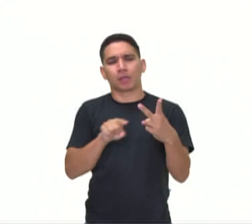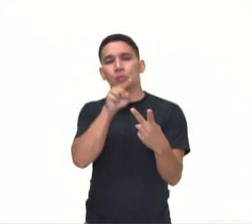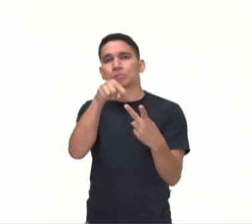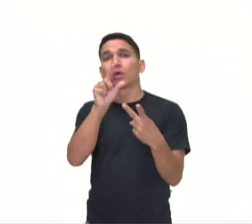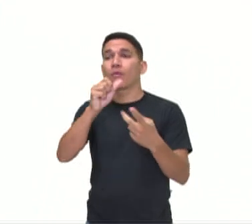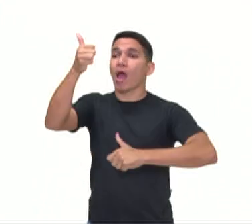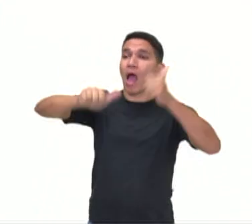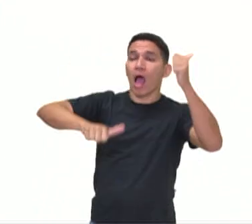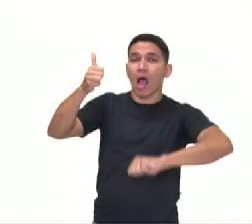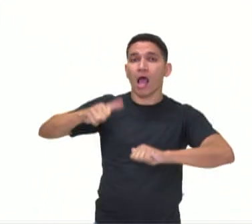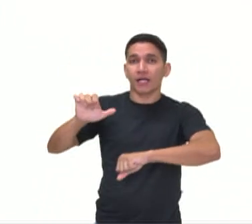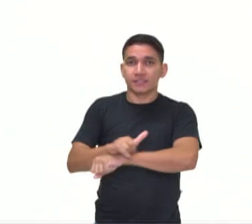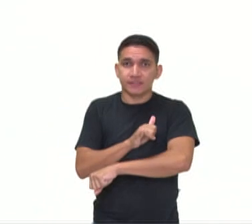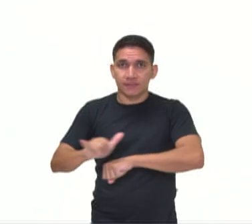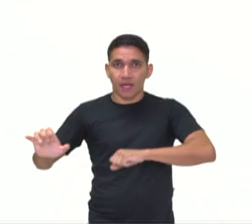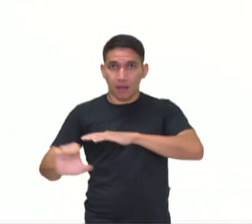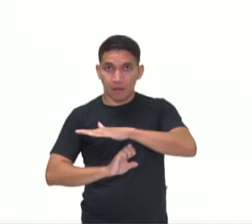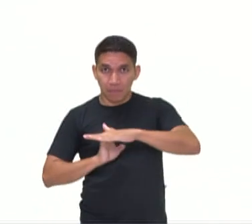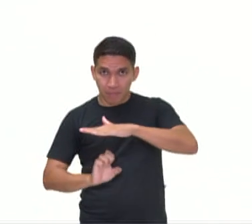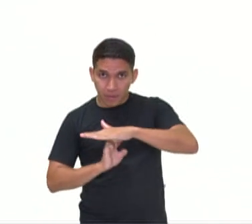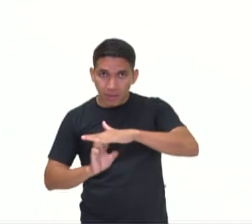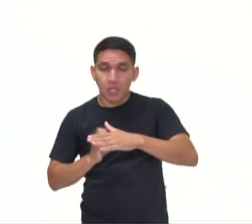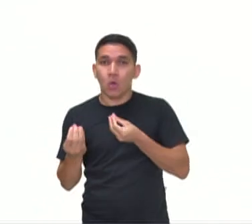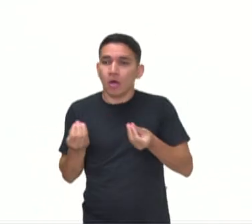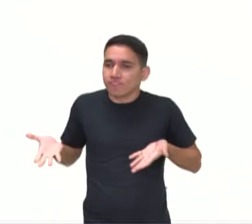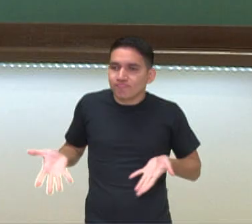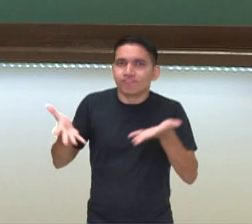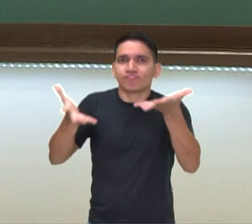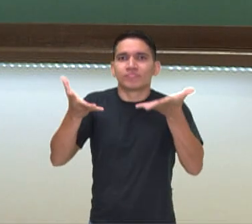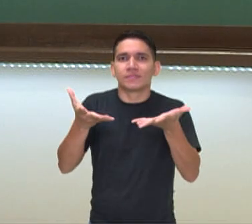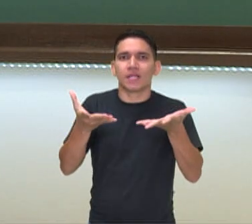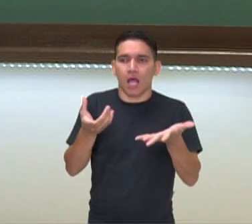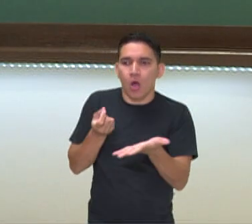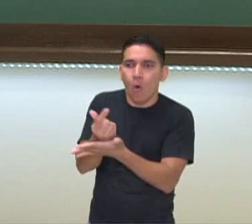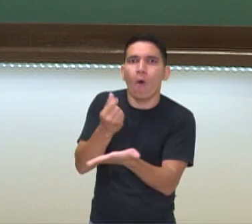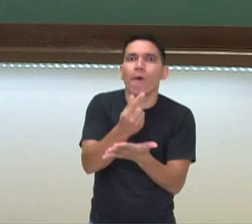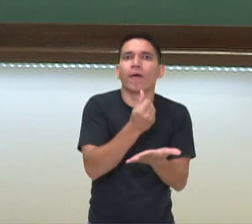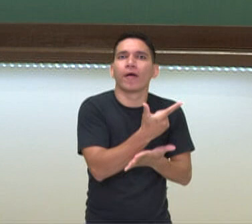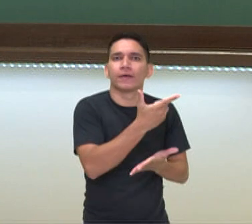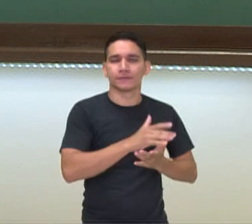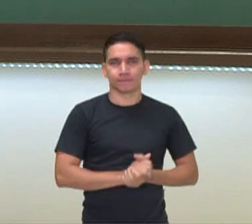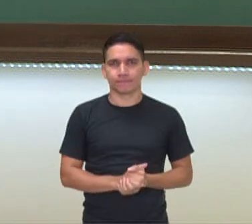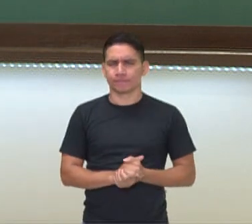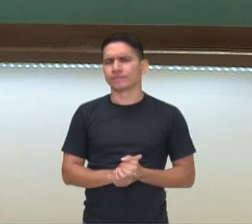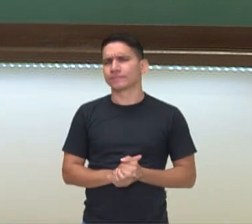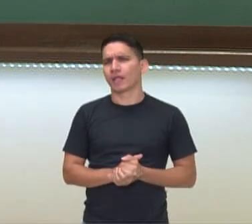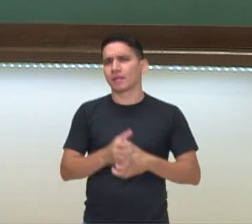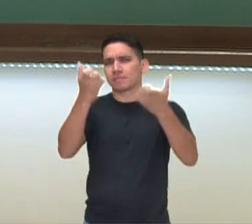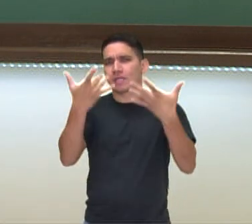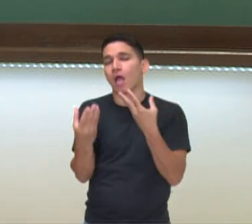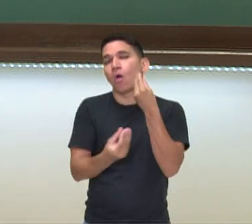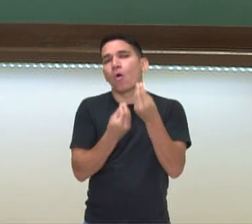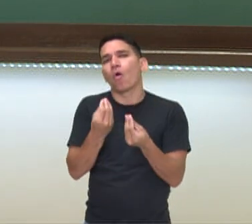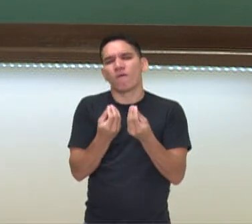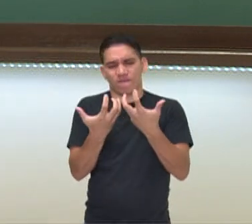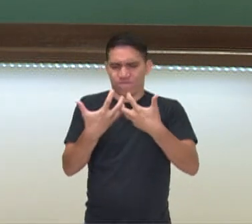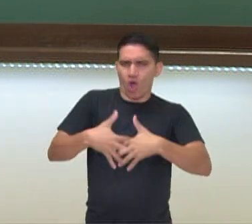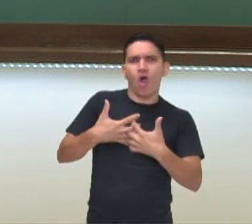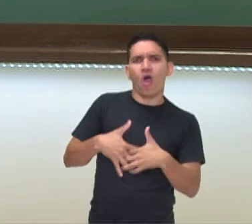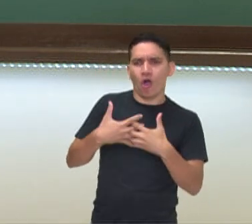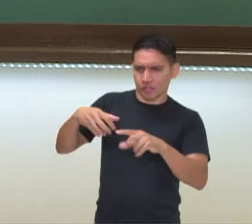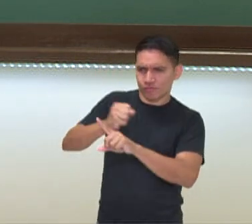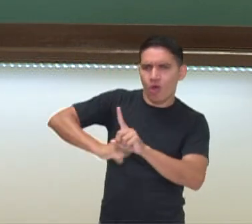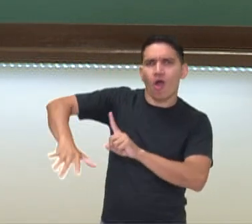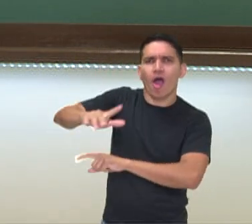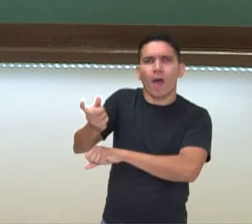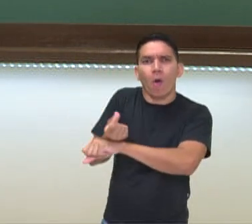empresas para incentivar o consumo. Então a gente vai falar um pouquinho sobre como funciona essa sociedade de consumo,